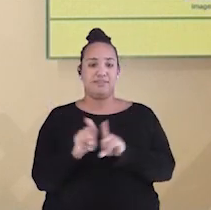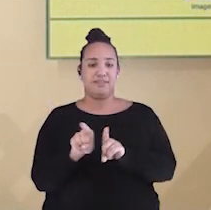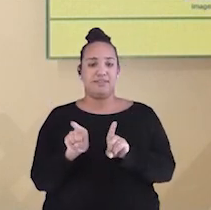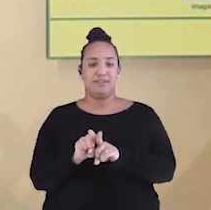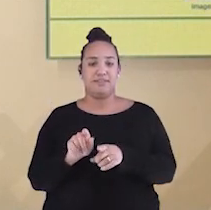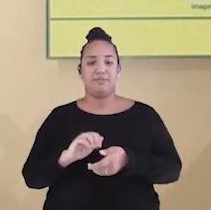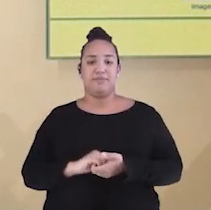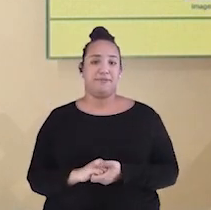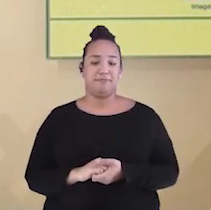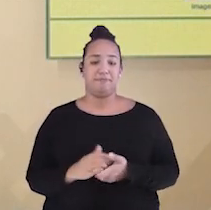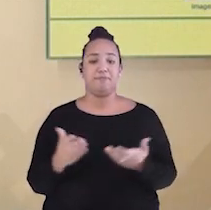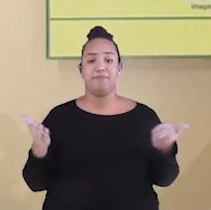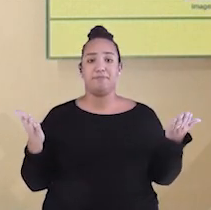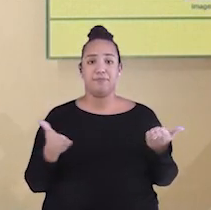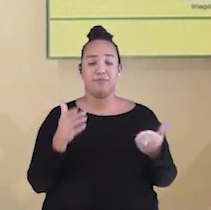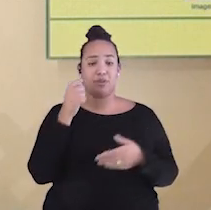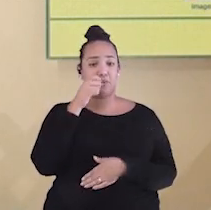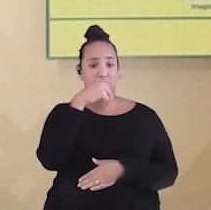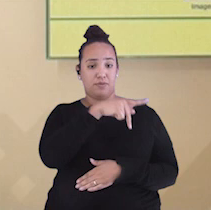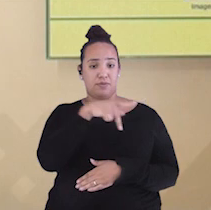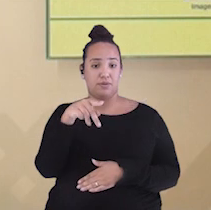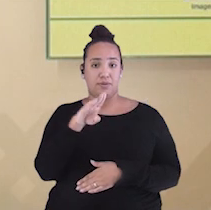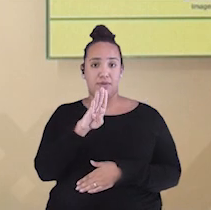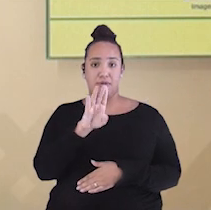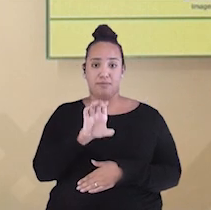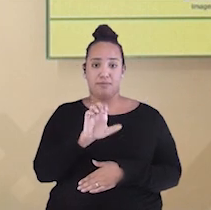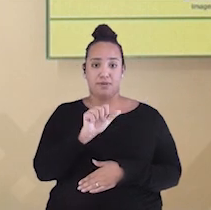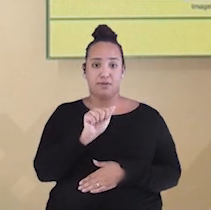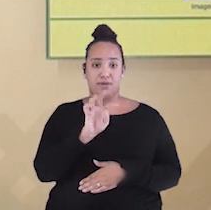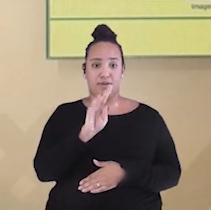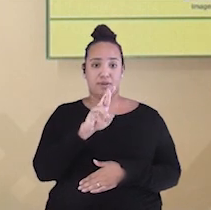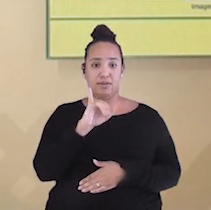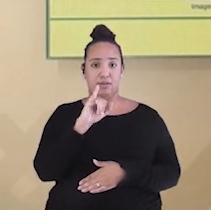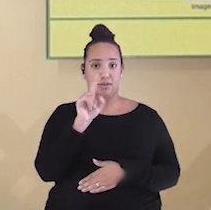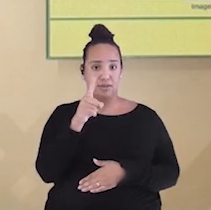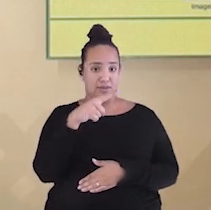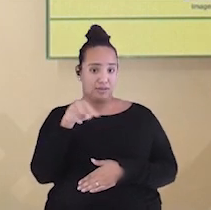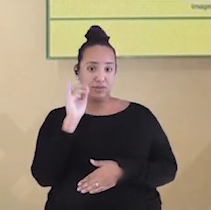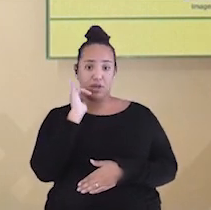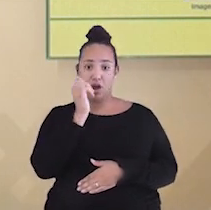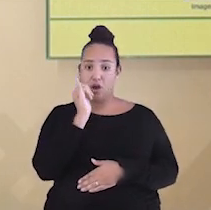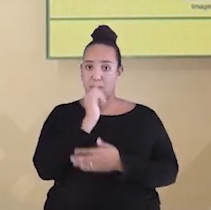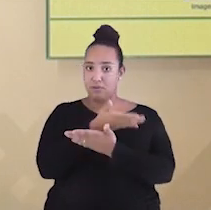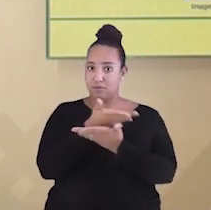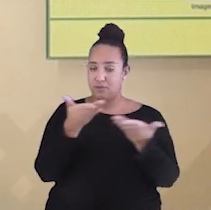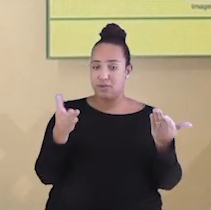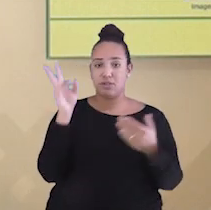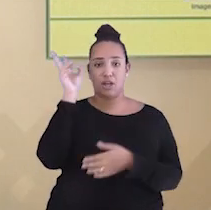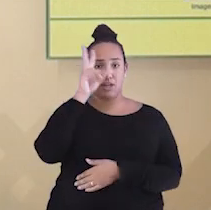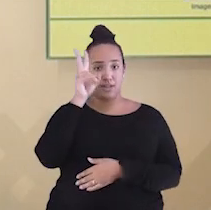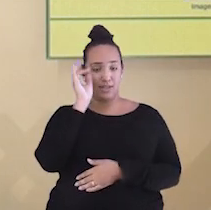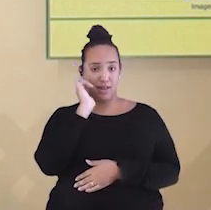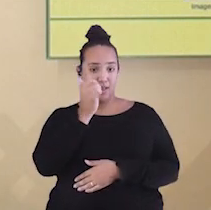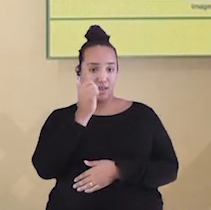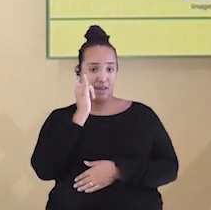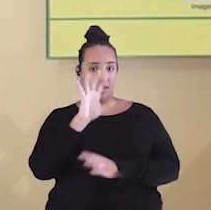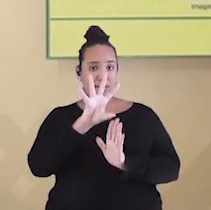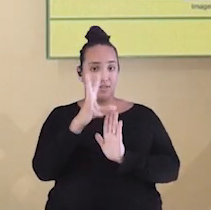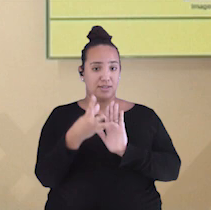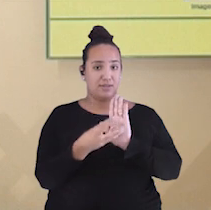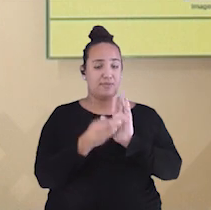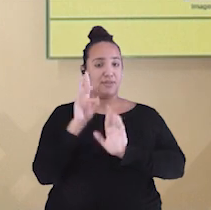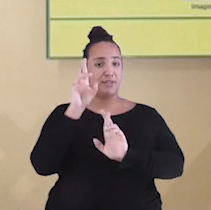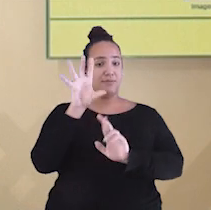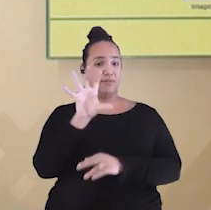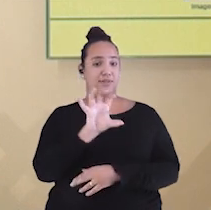culturais. Hoje, a professora Beatriz vai vir contar para vocês uma lenda que é símbolo de esperança e amor,